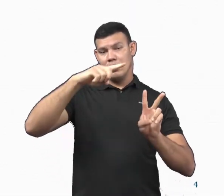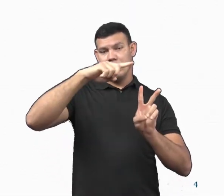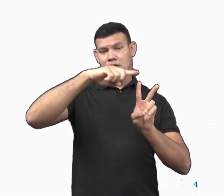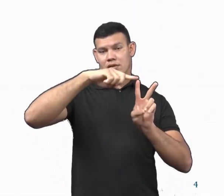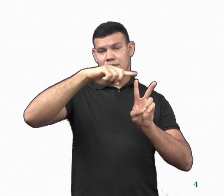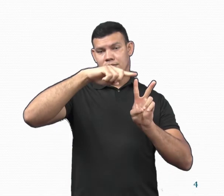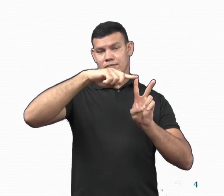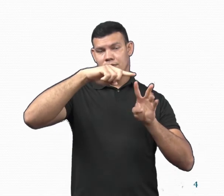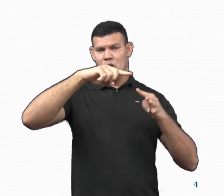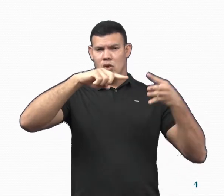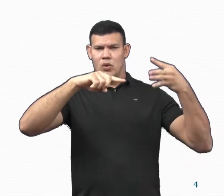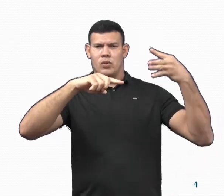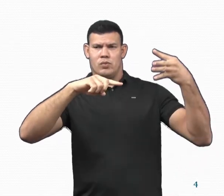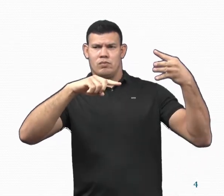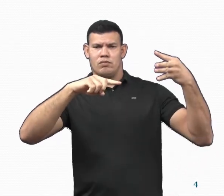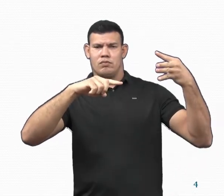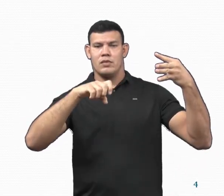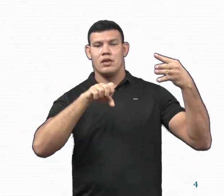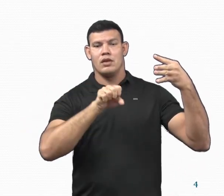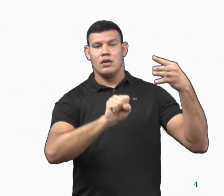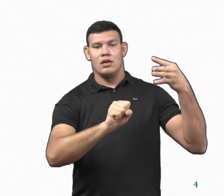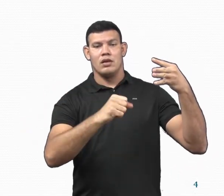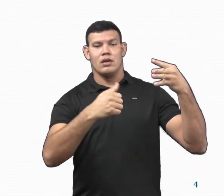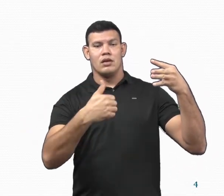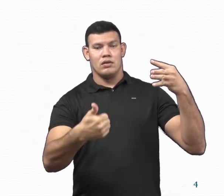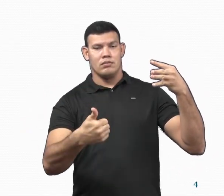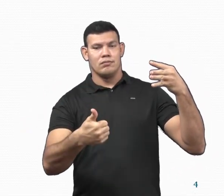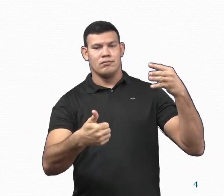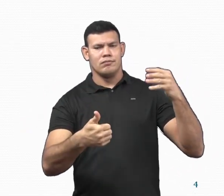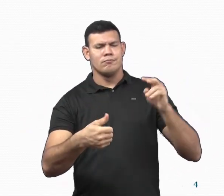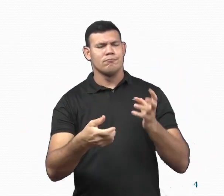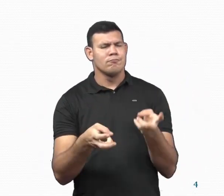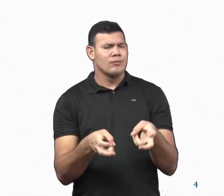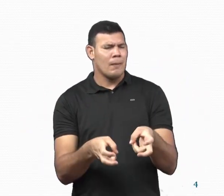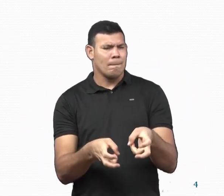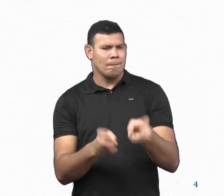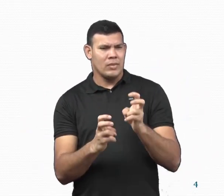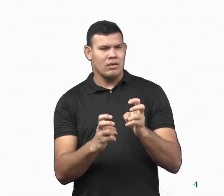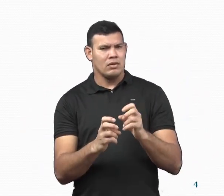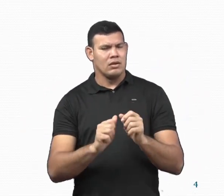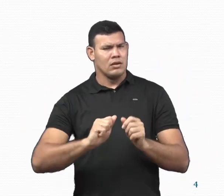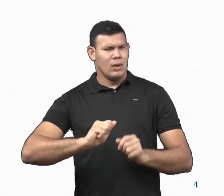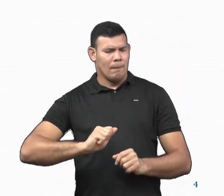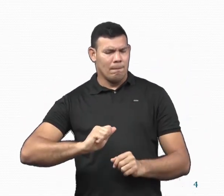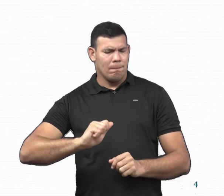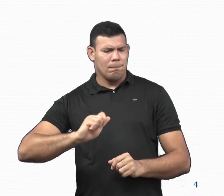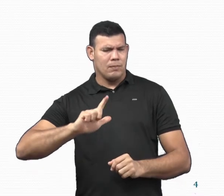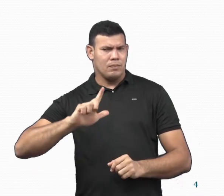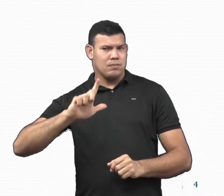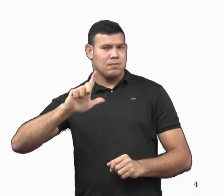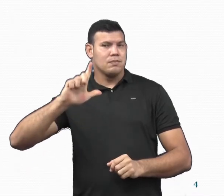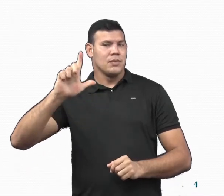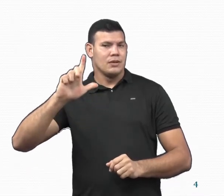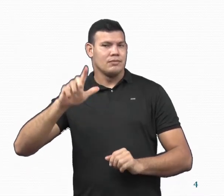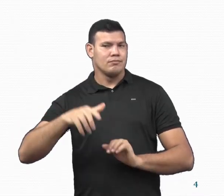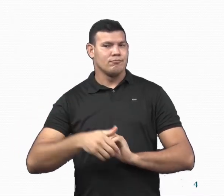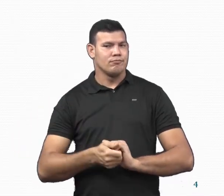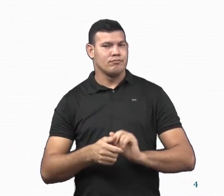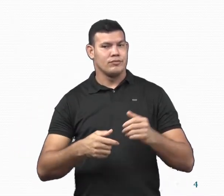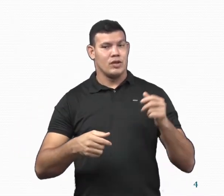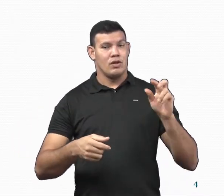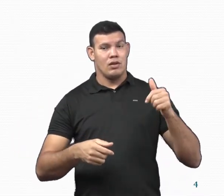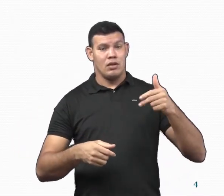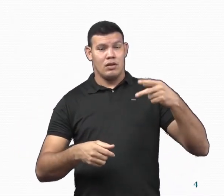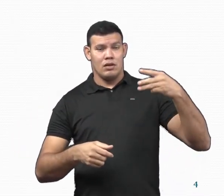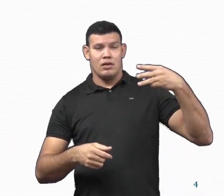Agora, uma raiz quarta de 81. Perceba que eu estou aumentando os índices para